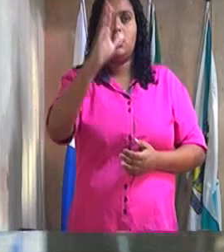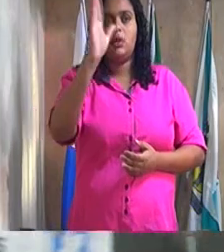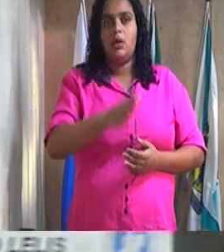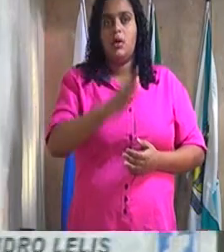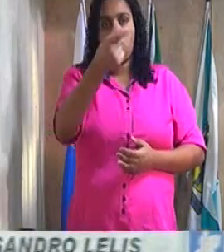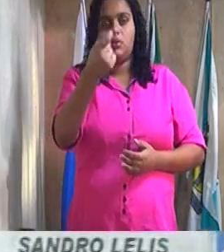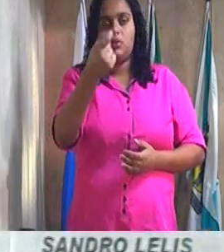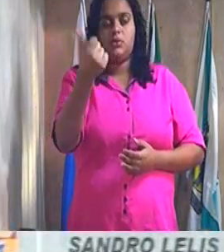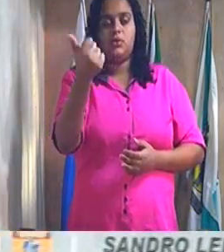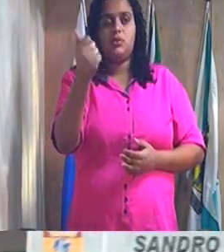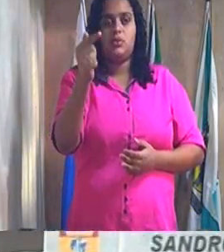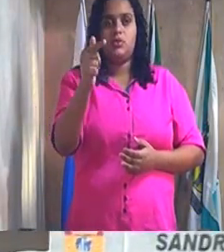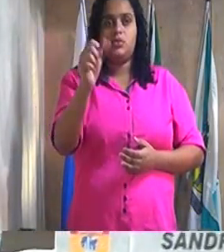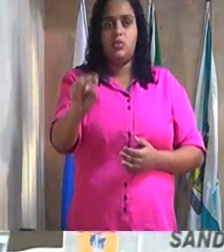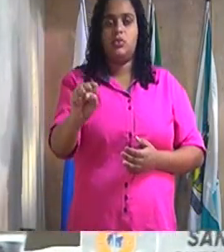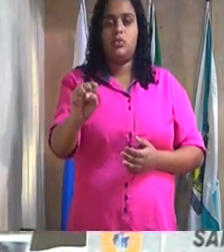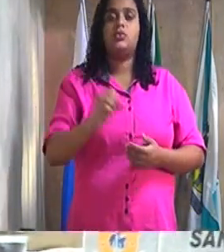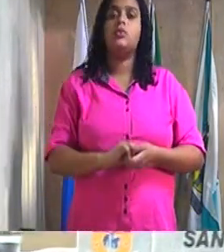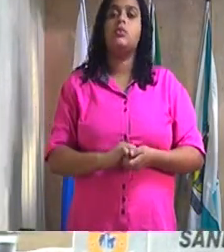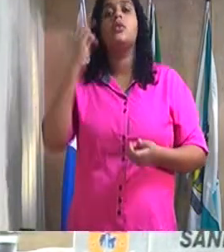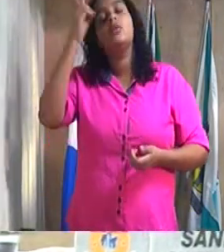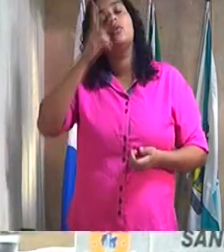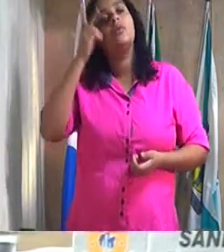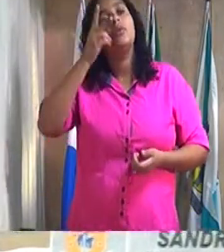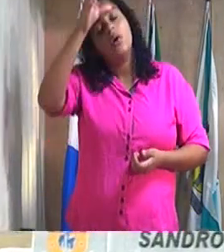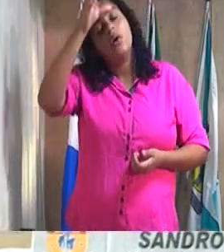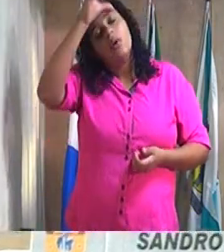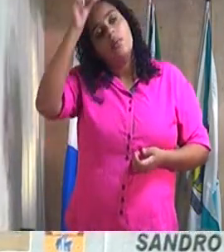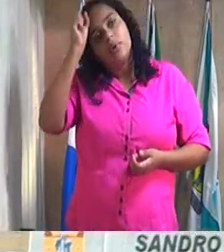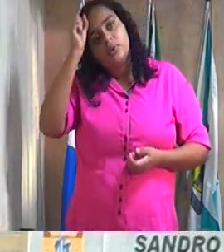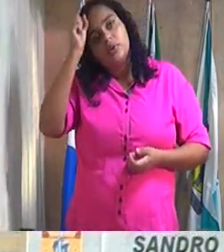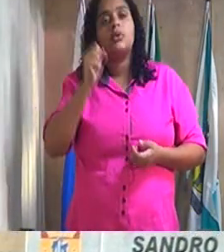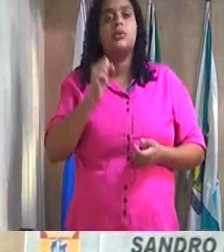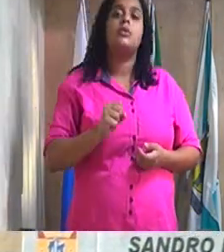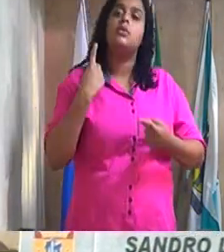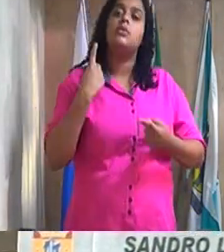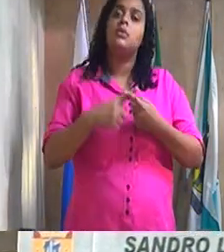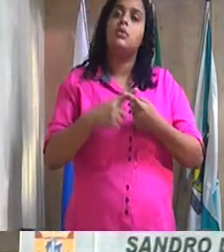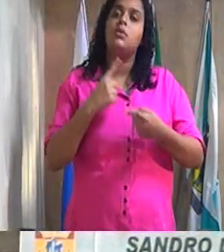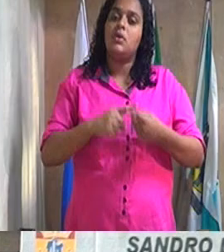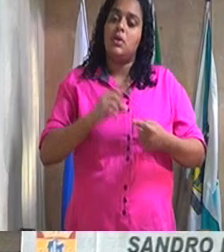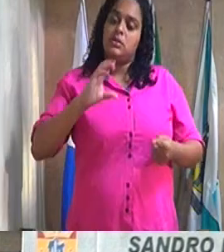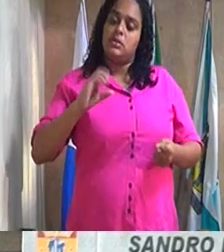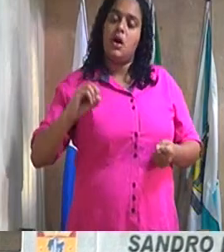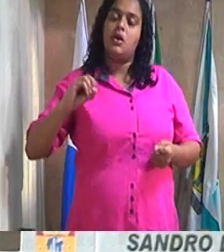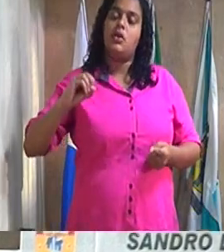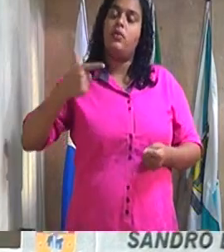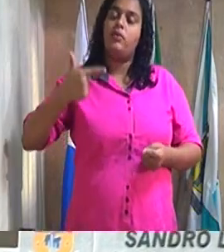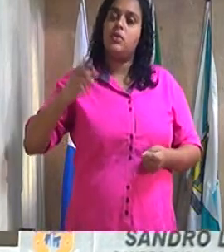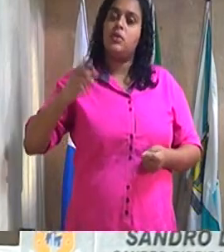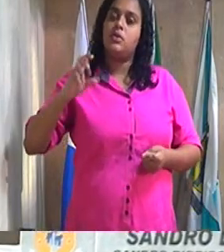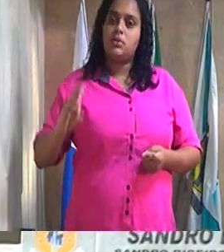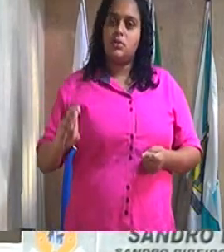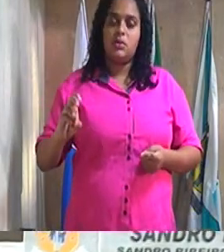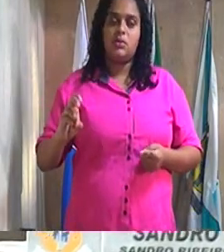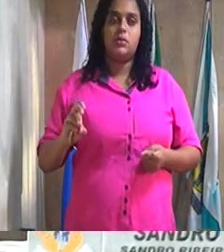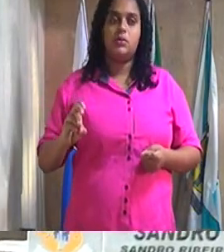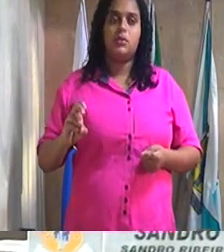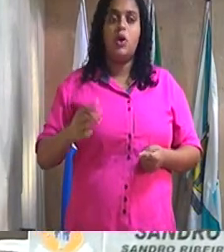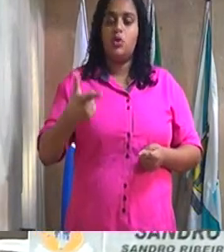Do excelentíssimo senhor prefeito, encaminhando o projeto de lei número 026, Gabinete do Prefeito,